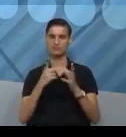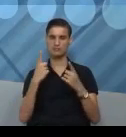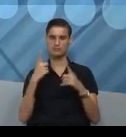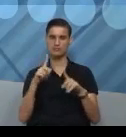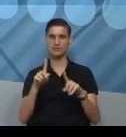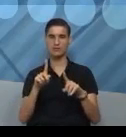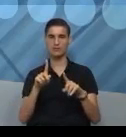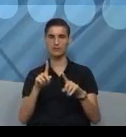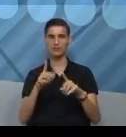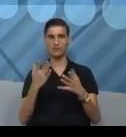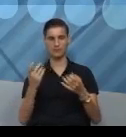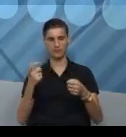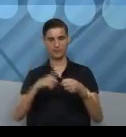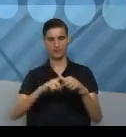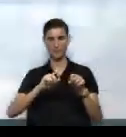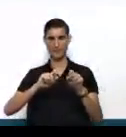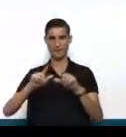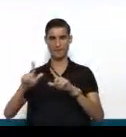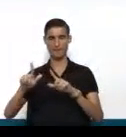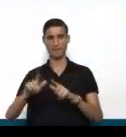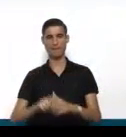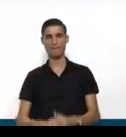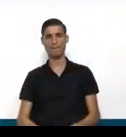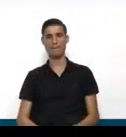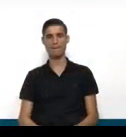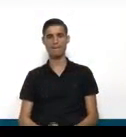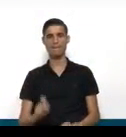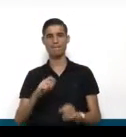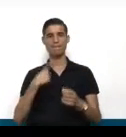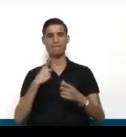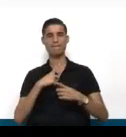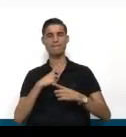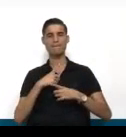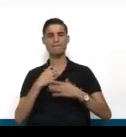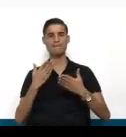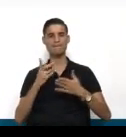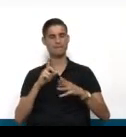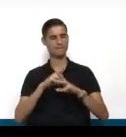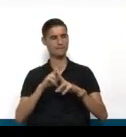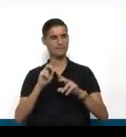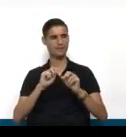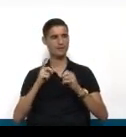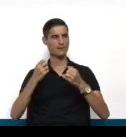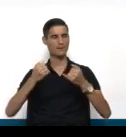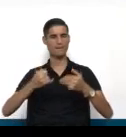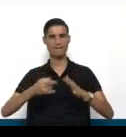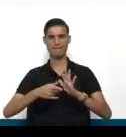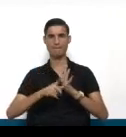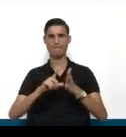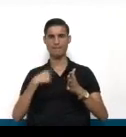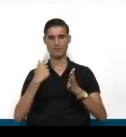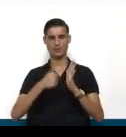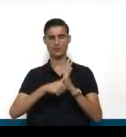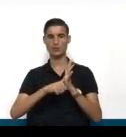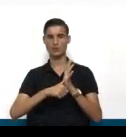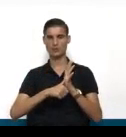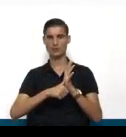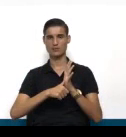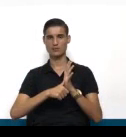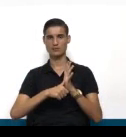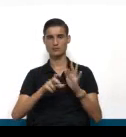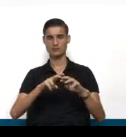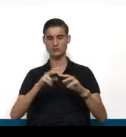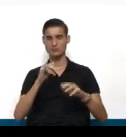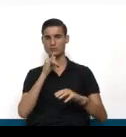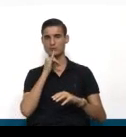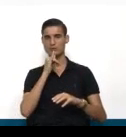de Fourier. Então, voltando ao quadro, o que nós temos aqui? É o mesmo que eu estava explicando lá na nossa câmara de documentos. Então,